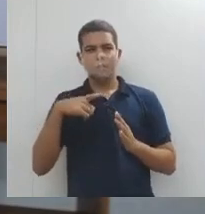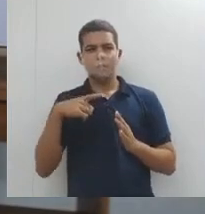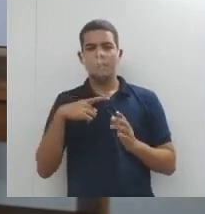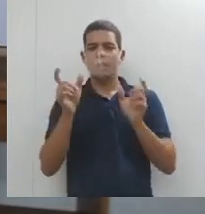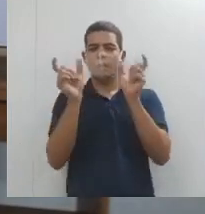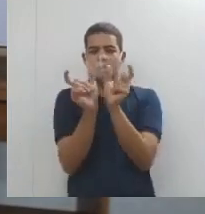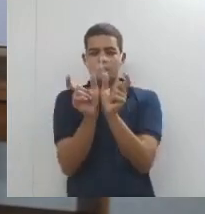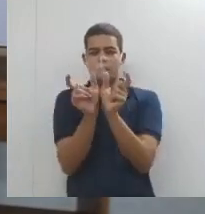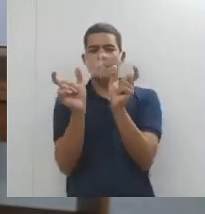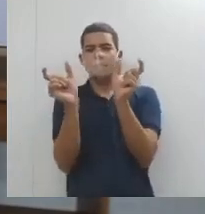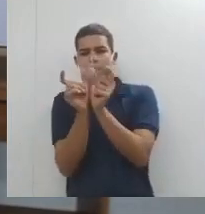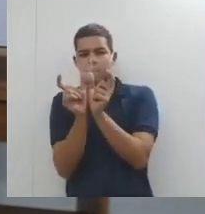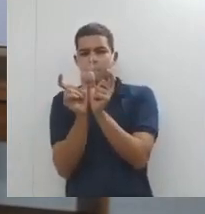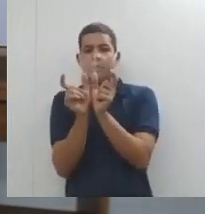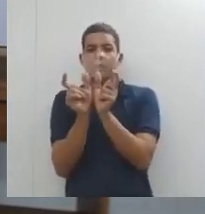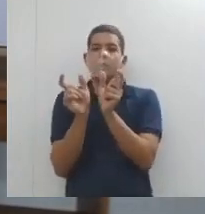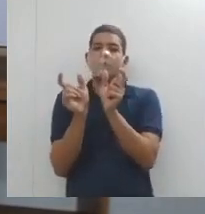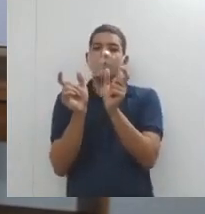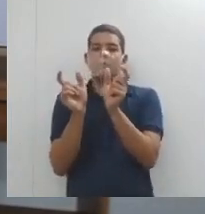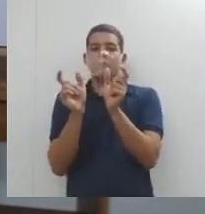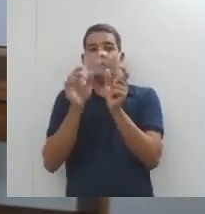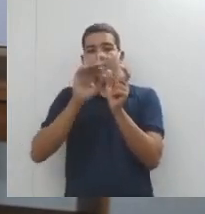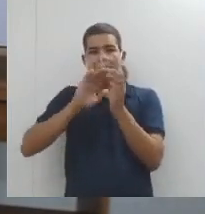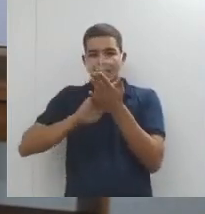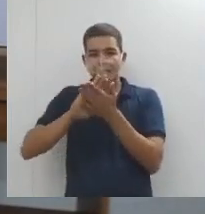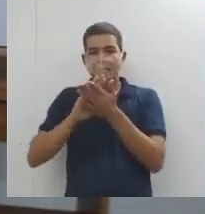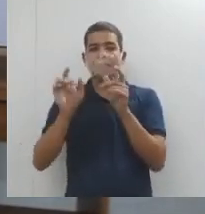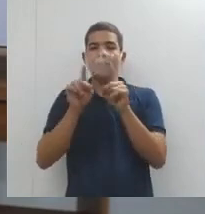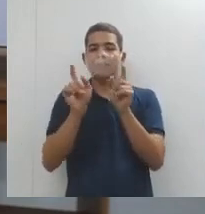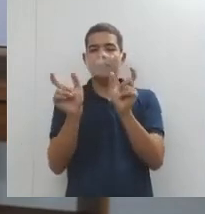sem e um complemento com. É o VTDI,